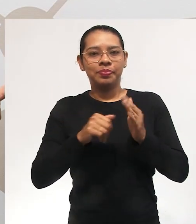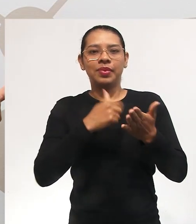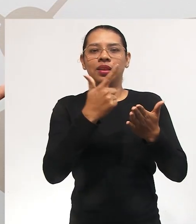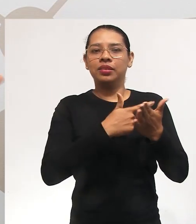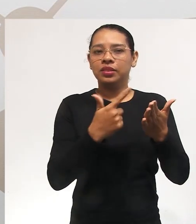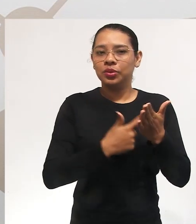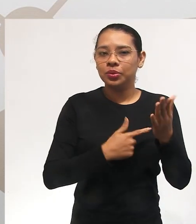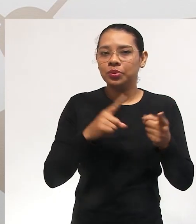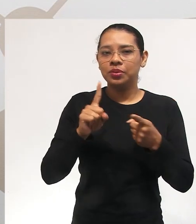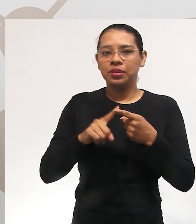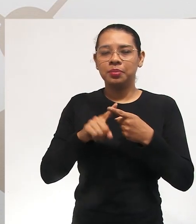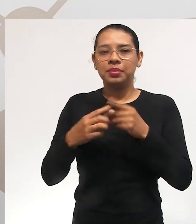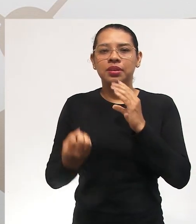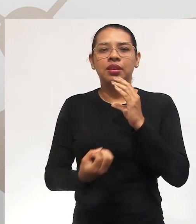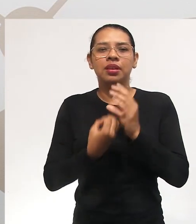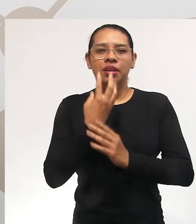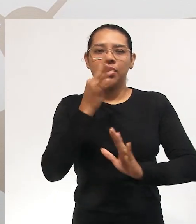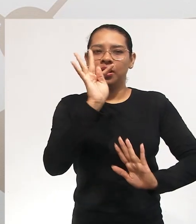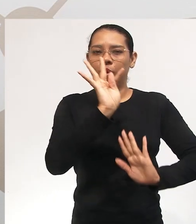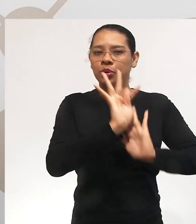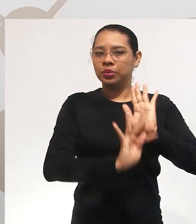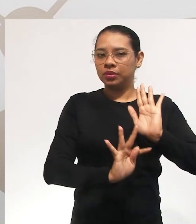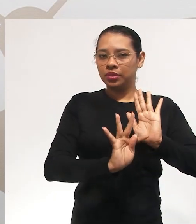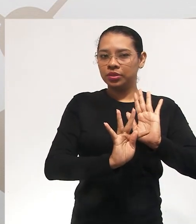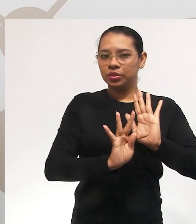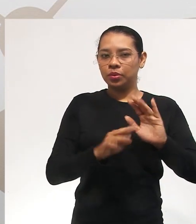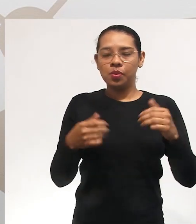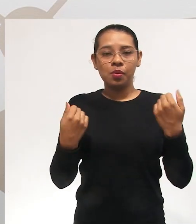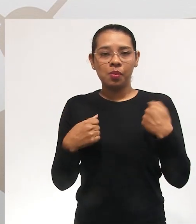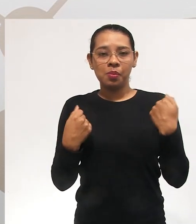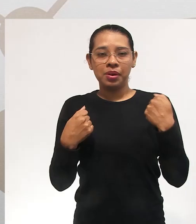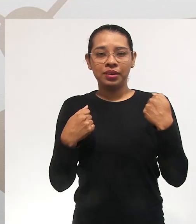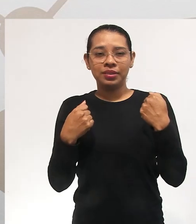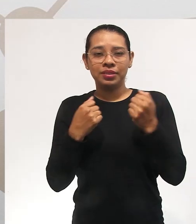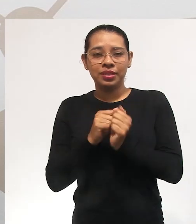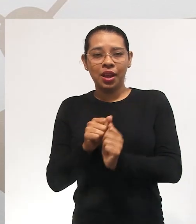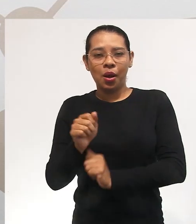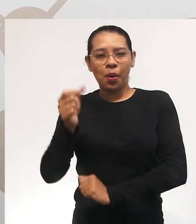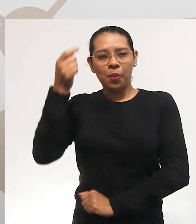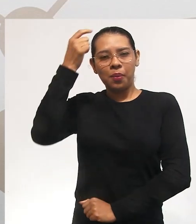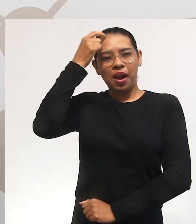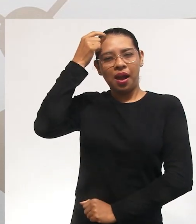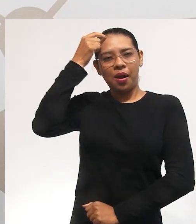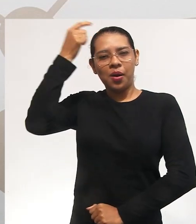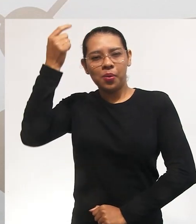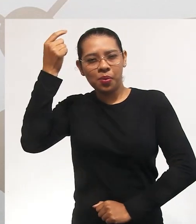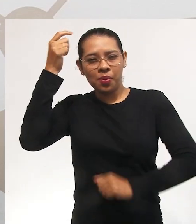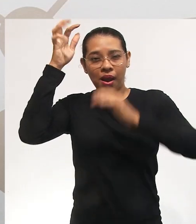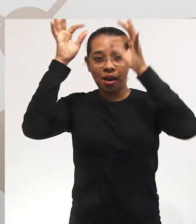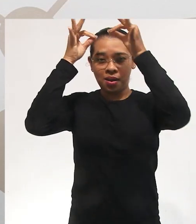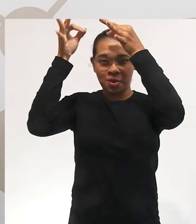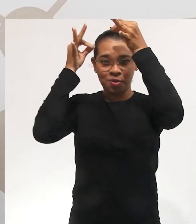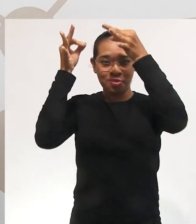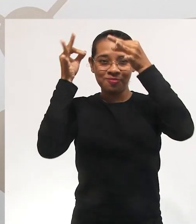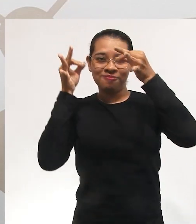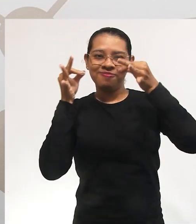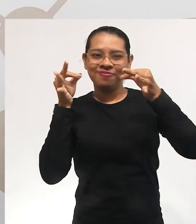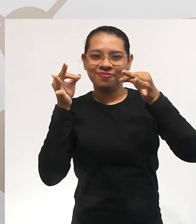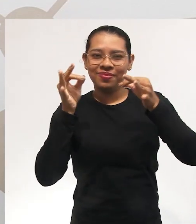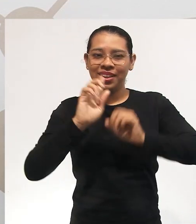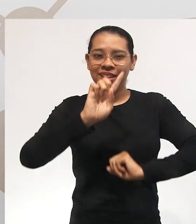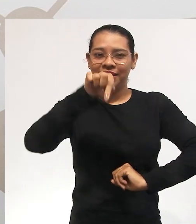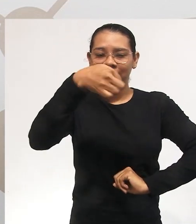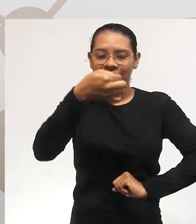de texto, ela é ligada também ao raciocínio lógico, a capacidade de conectar informações, organizar